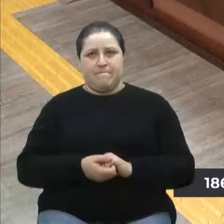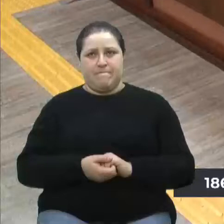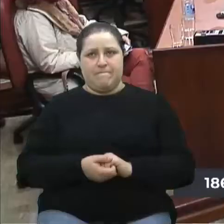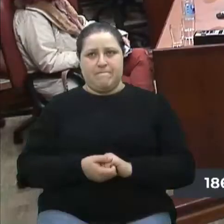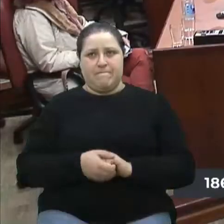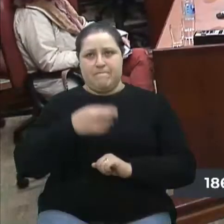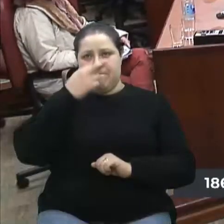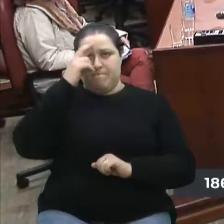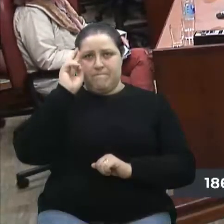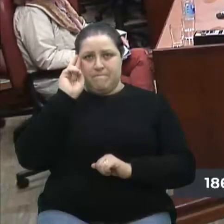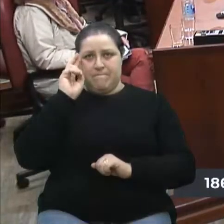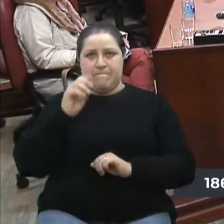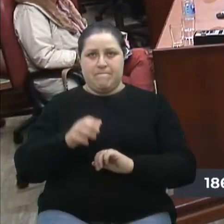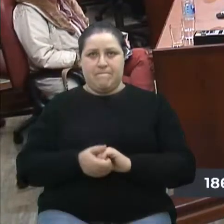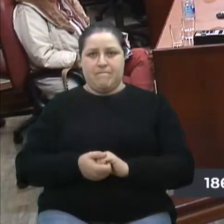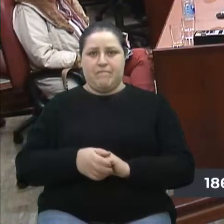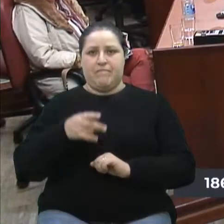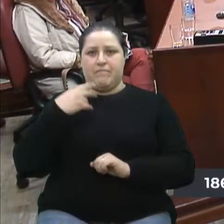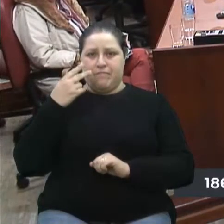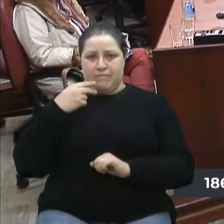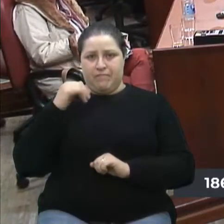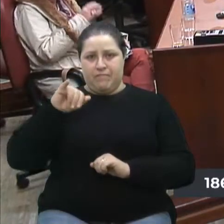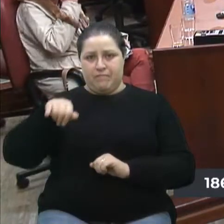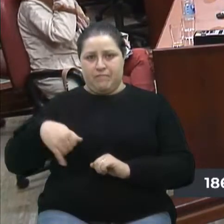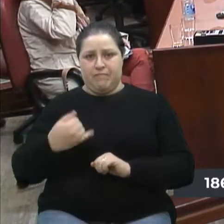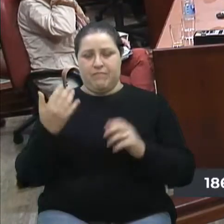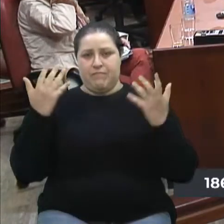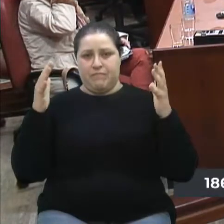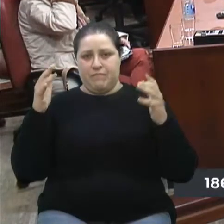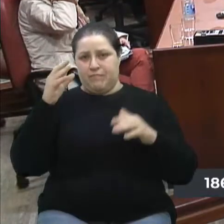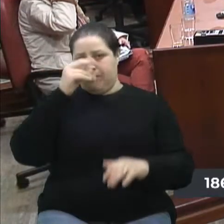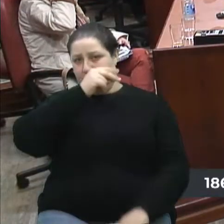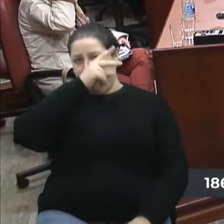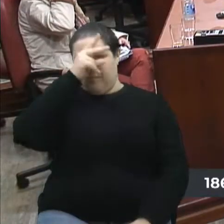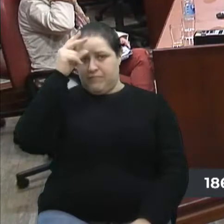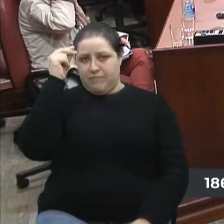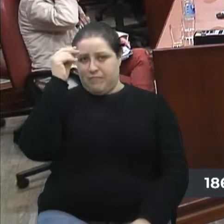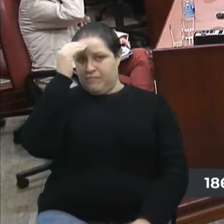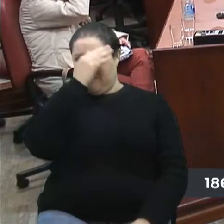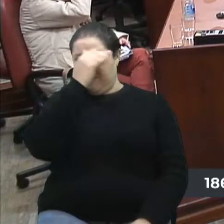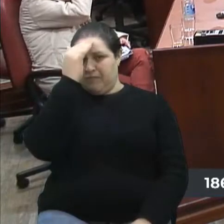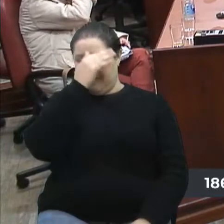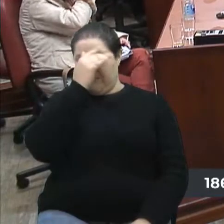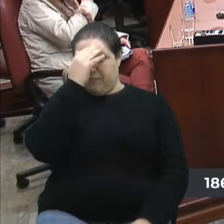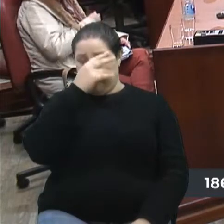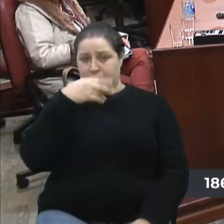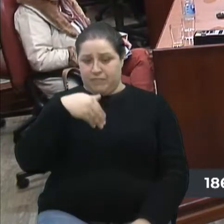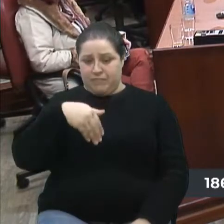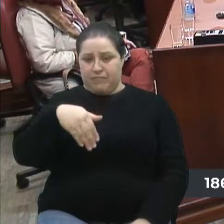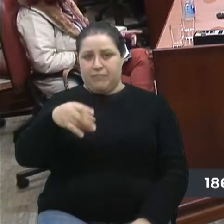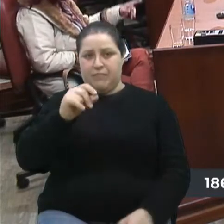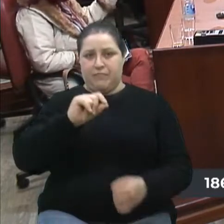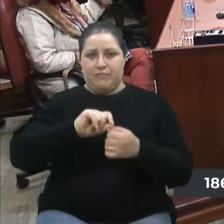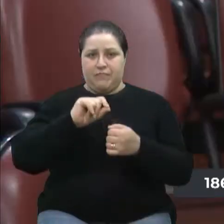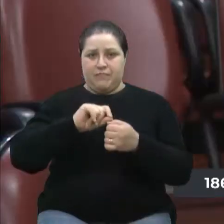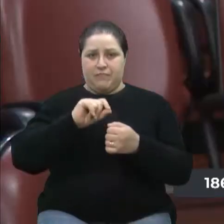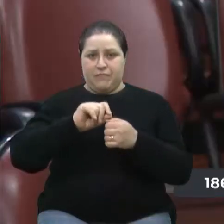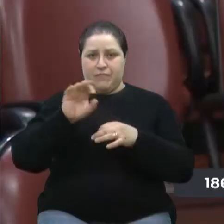e não vereadora eu só queria aproveitar e parabenizar o prefeito de lote Domenico nós vamos fazer agora